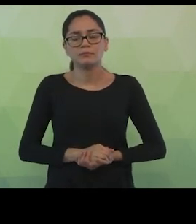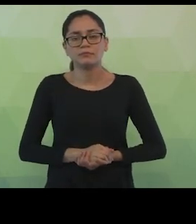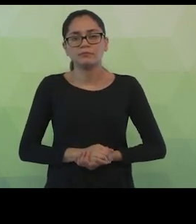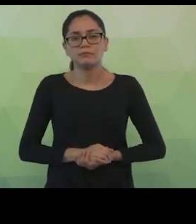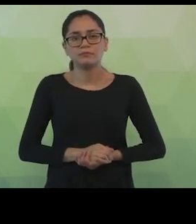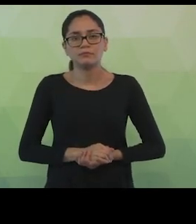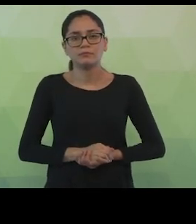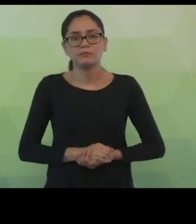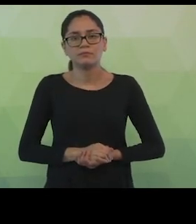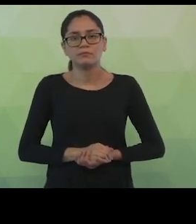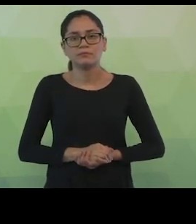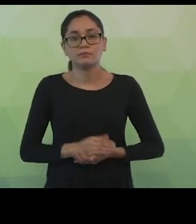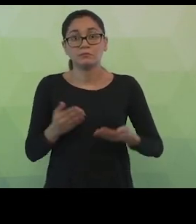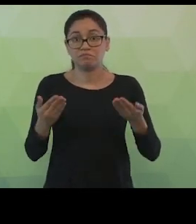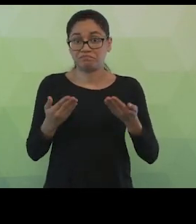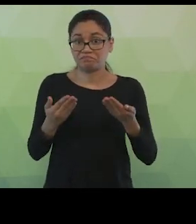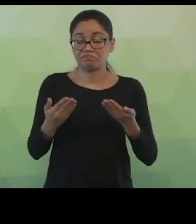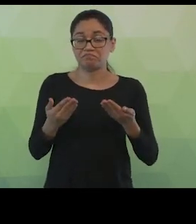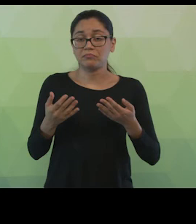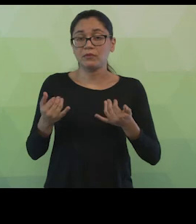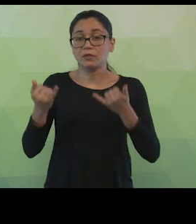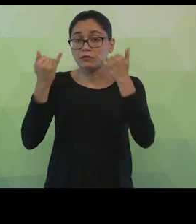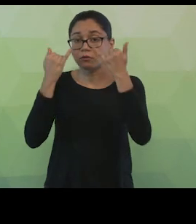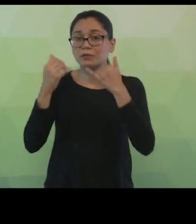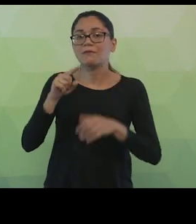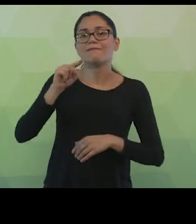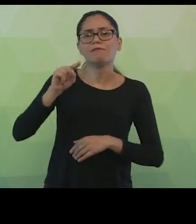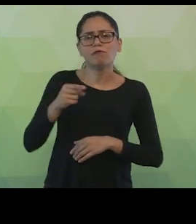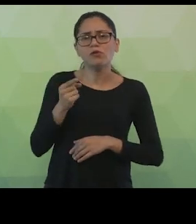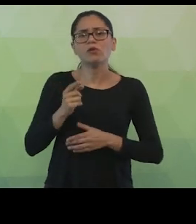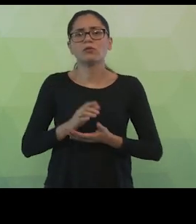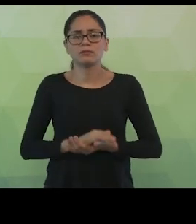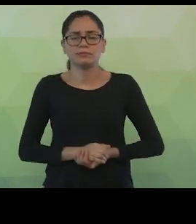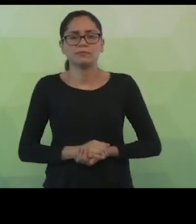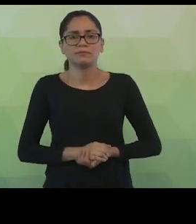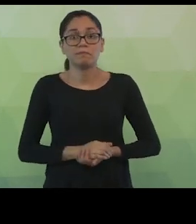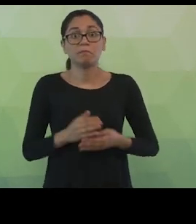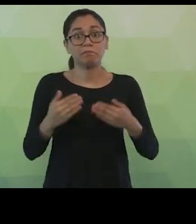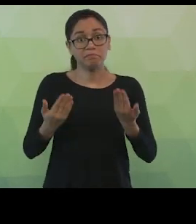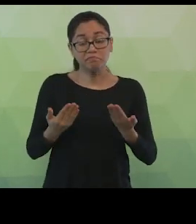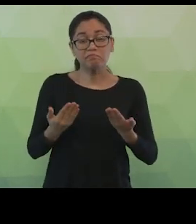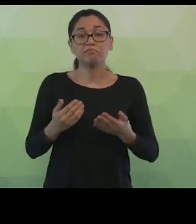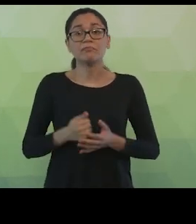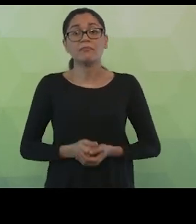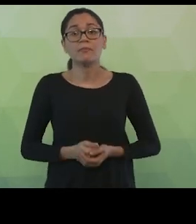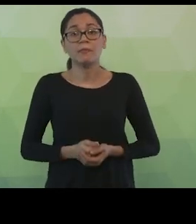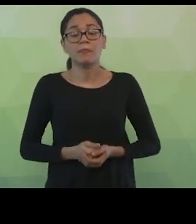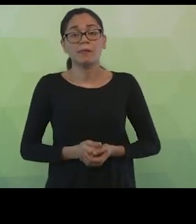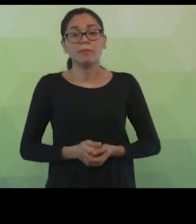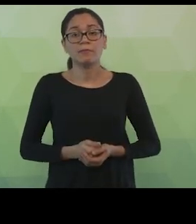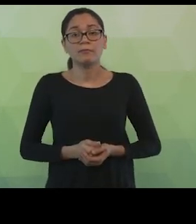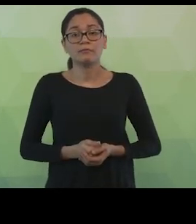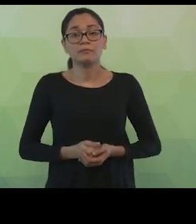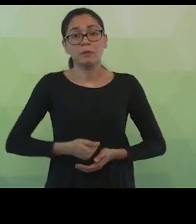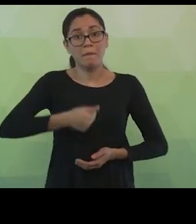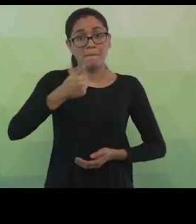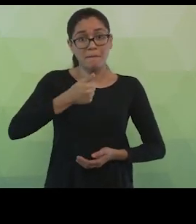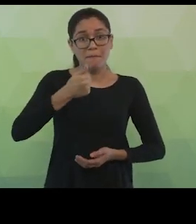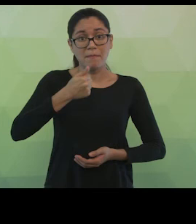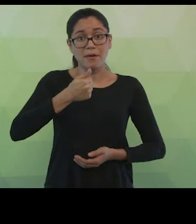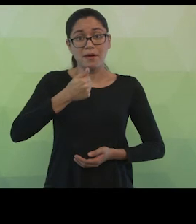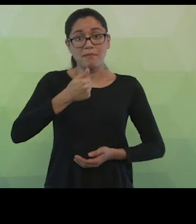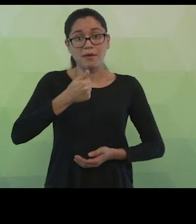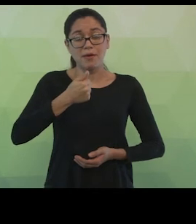E agora as informações, vírgula. Então, nesse primeiro